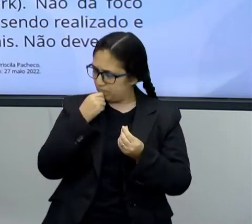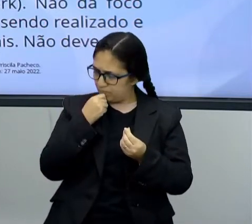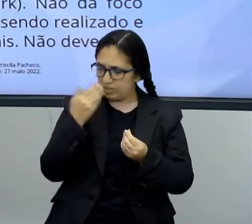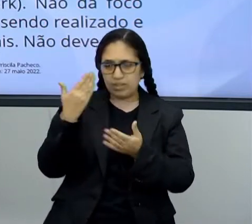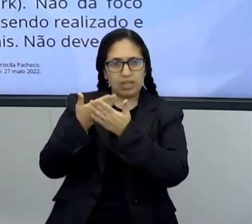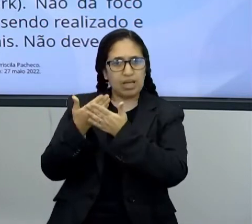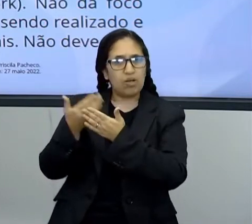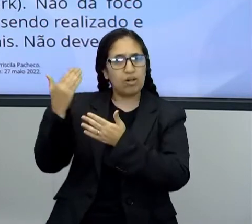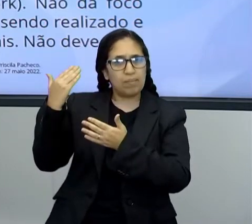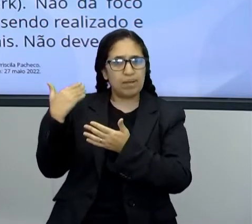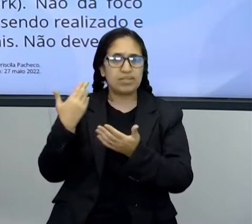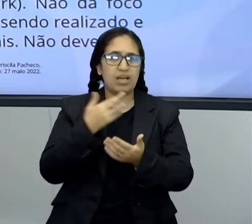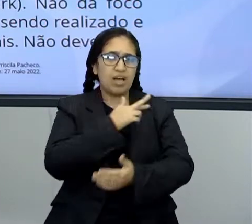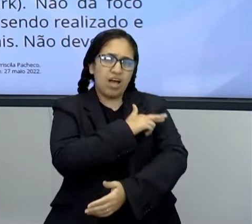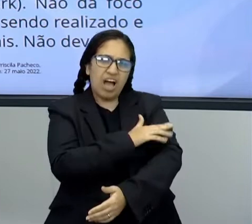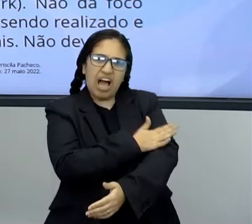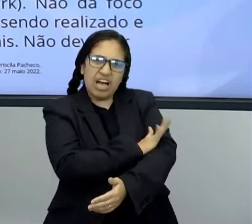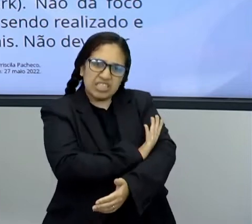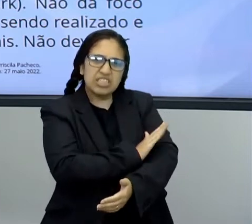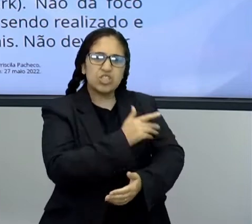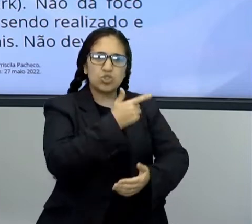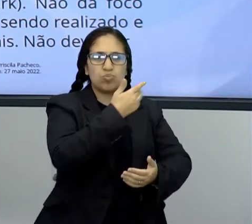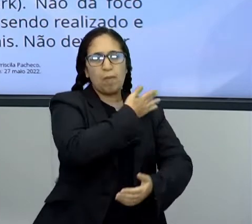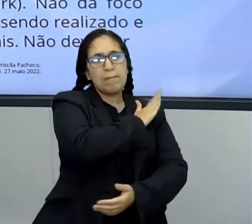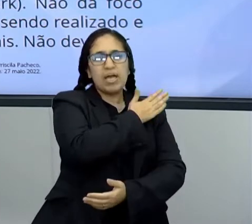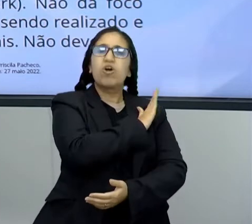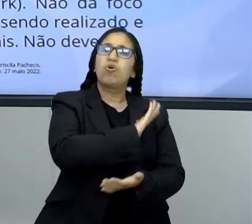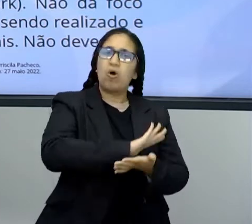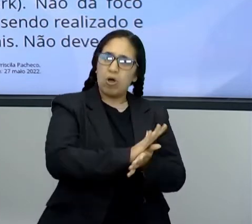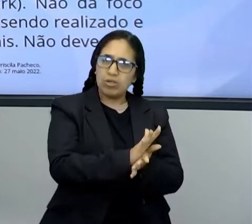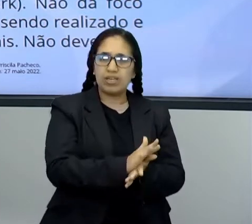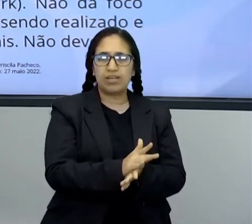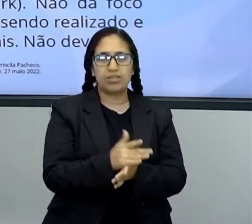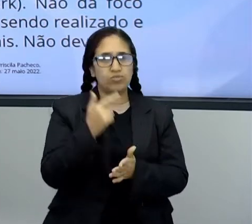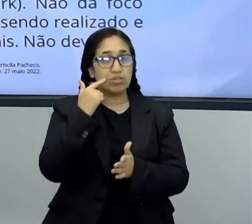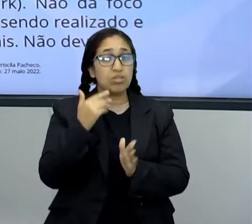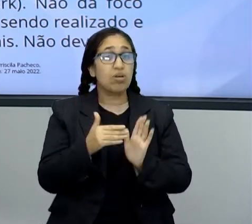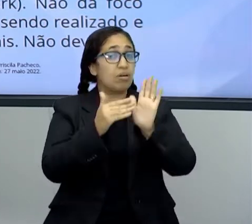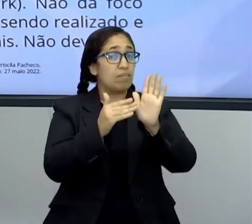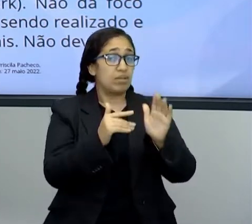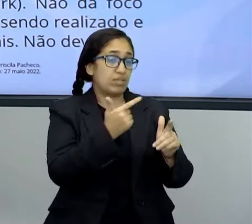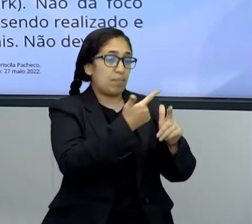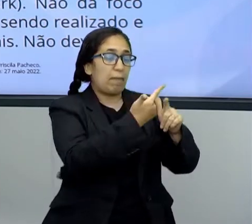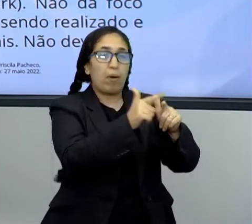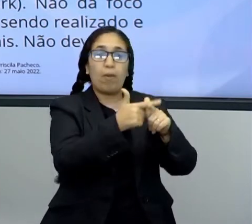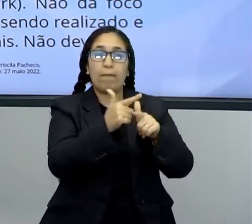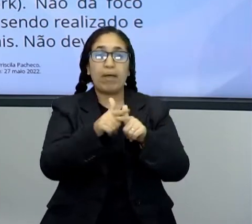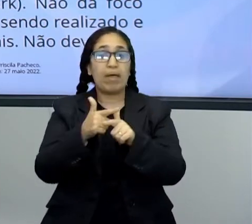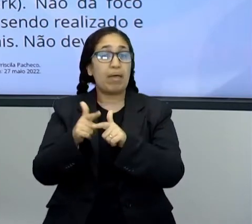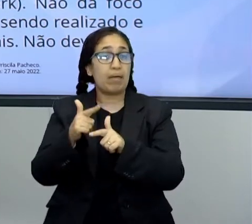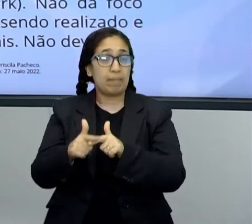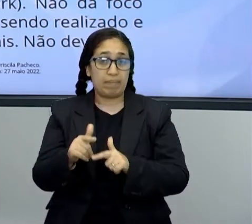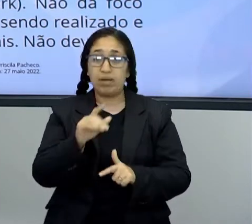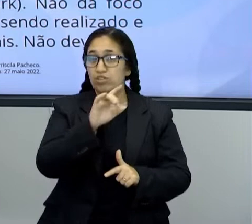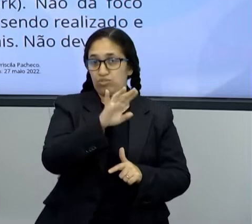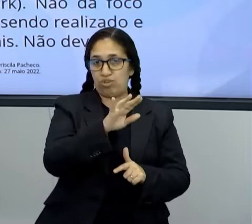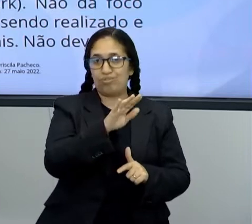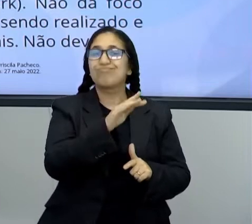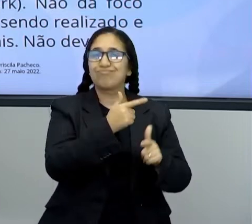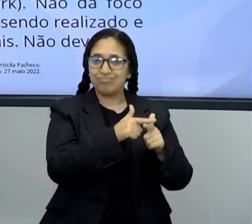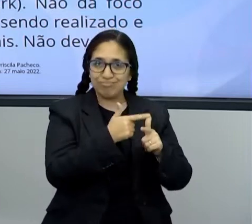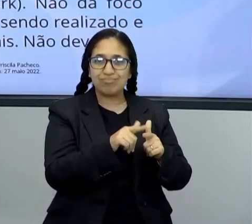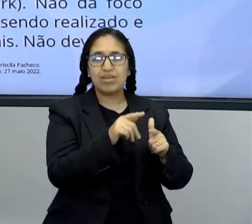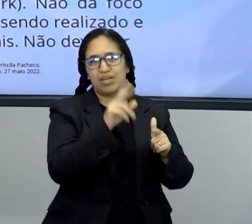outras aulas, do racismo, outros preconceitos, né? Então, eu posso apresentar apenas esses problemas que nós temos aí,